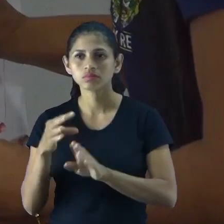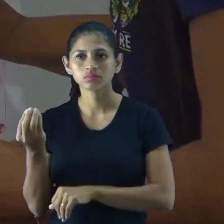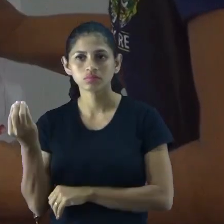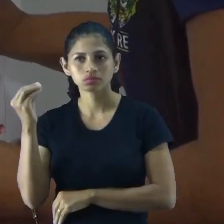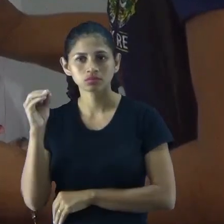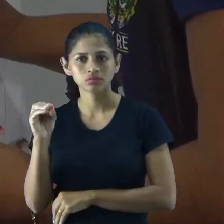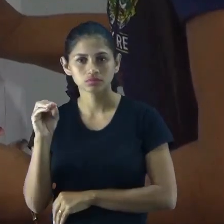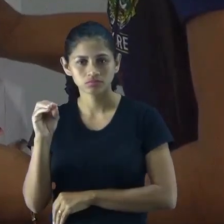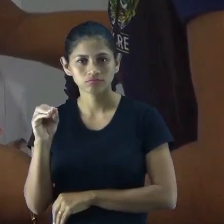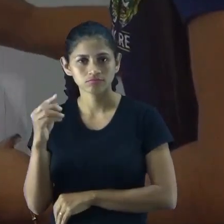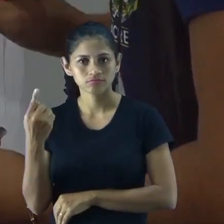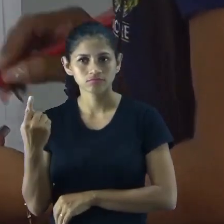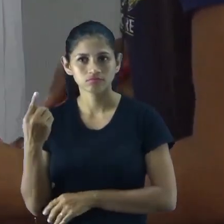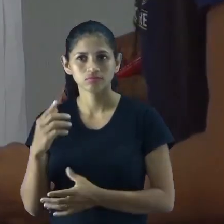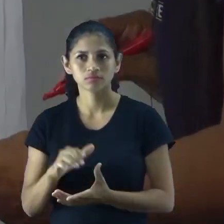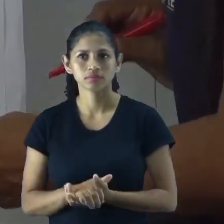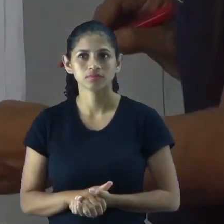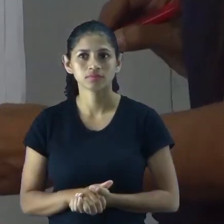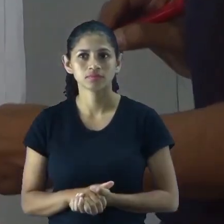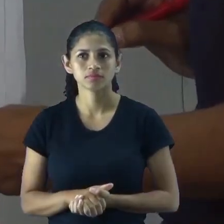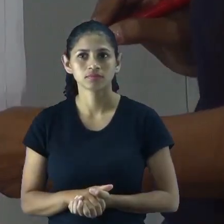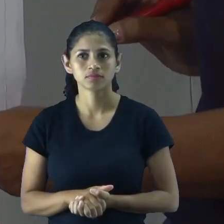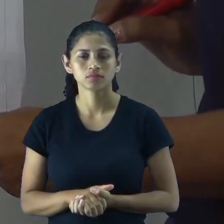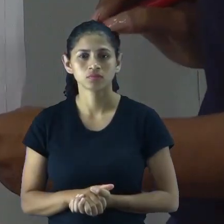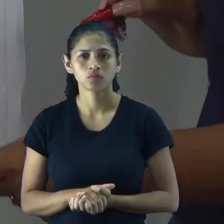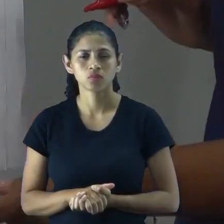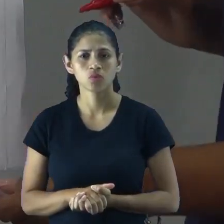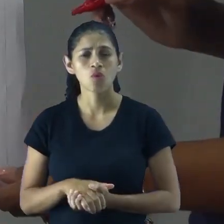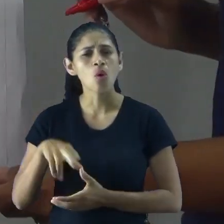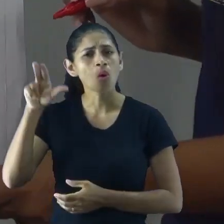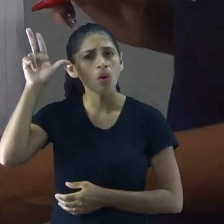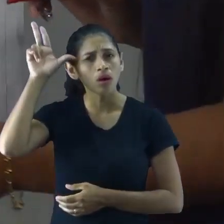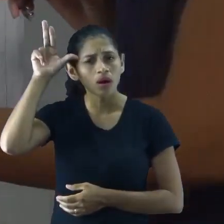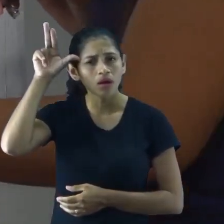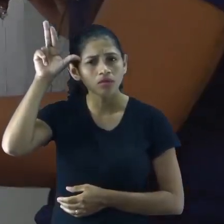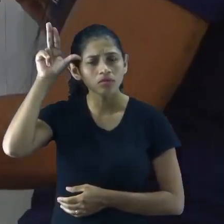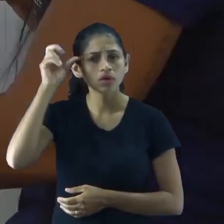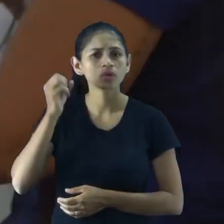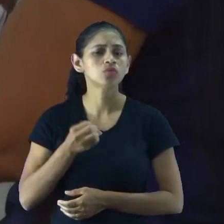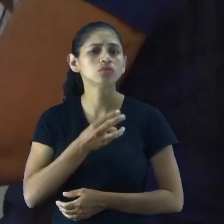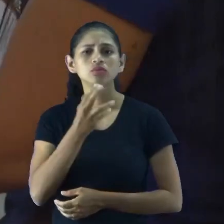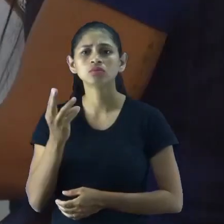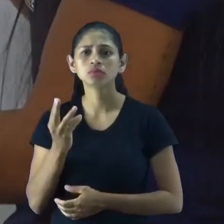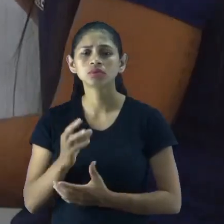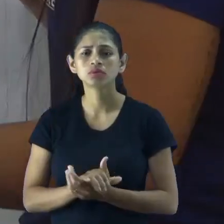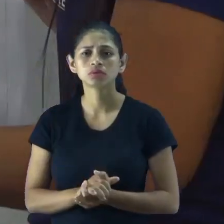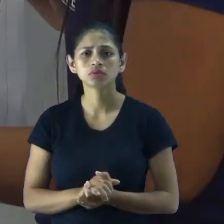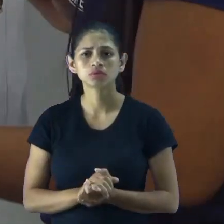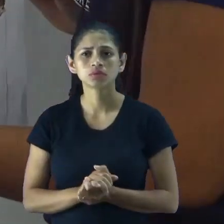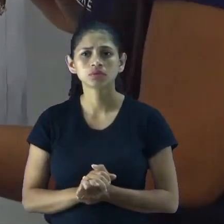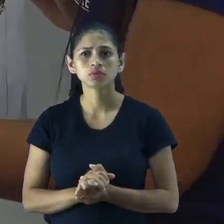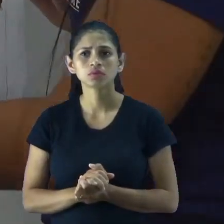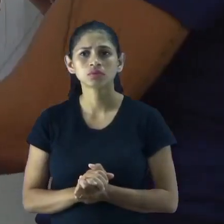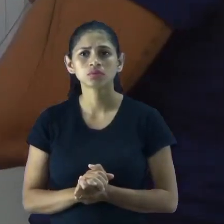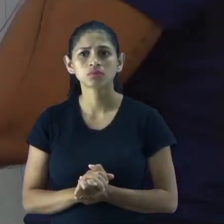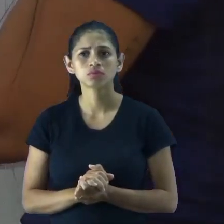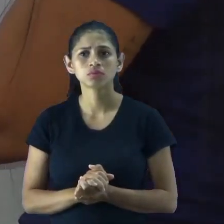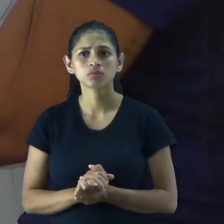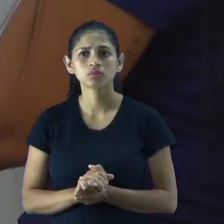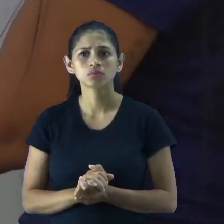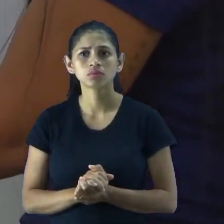um gato cavalo quantos cavalos nós temos Onde está o cavalo